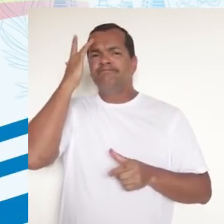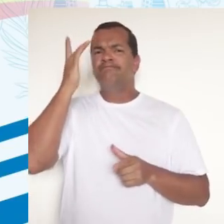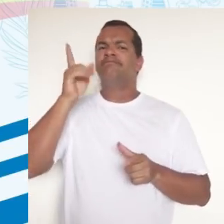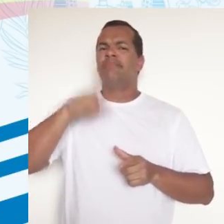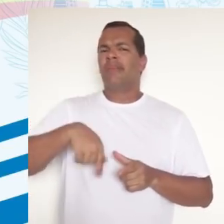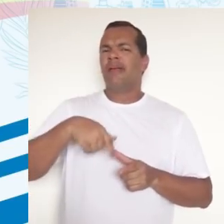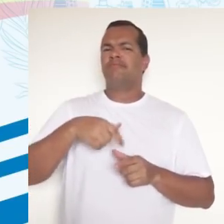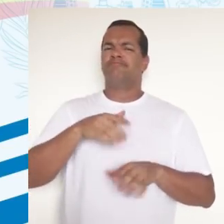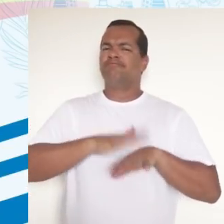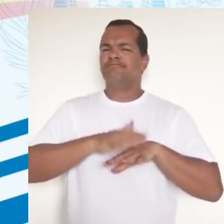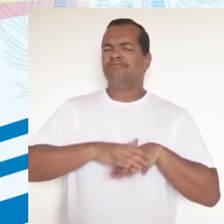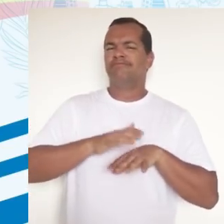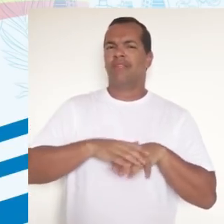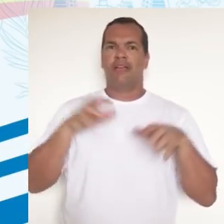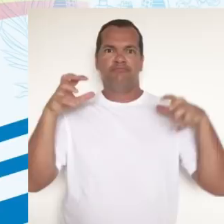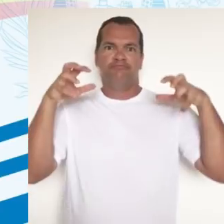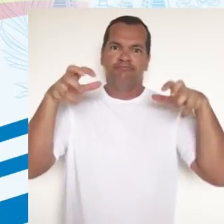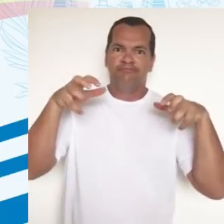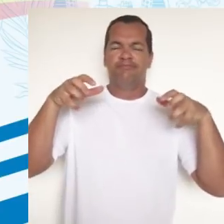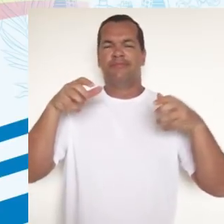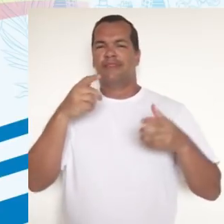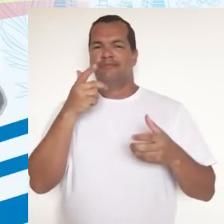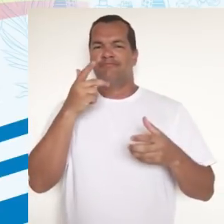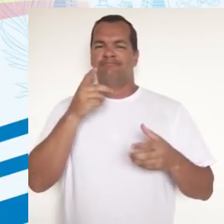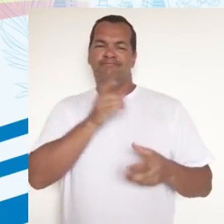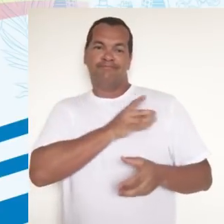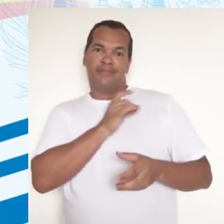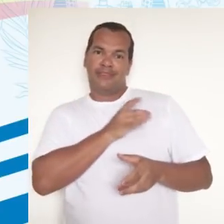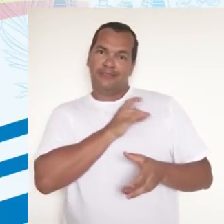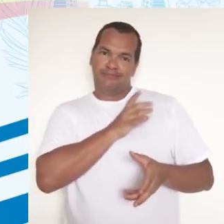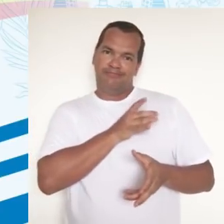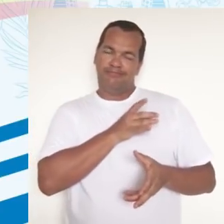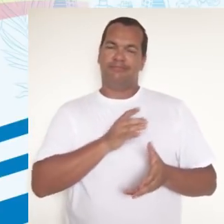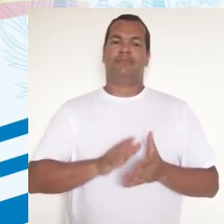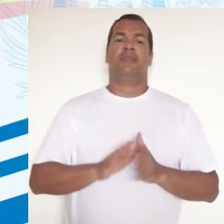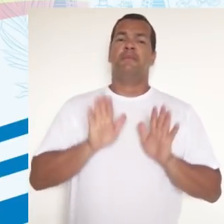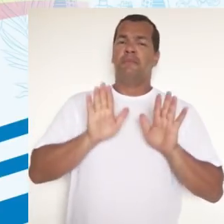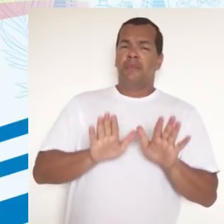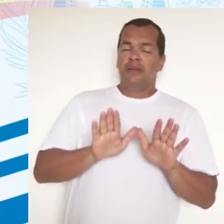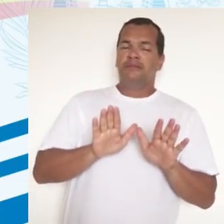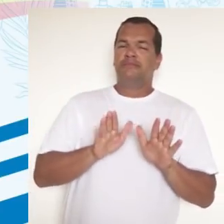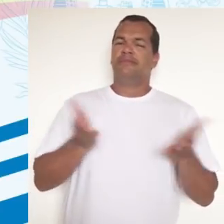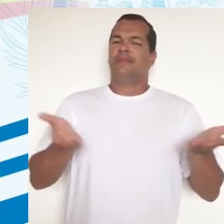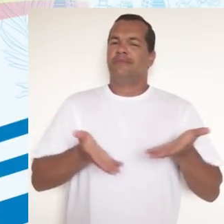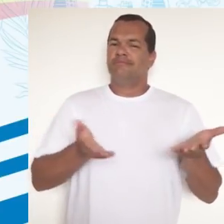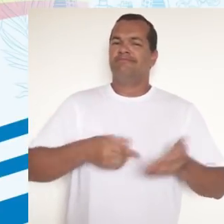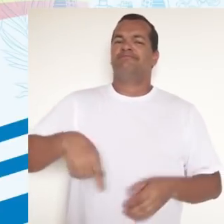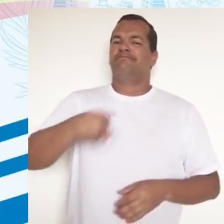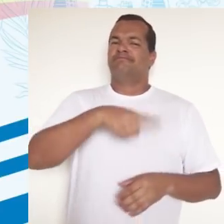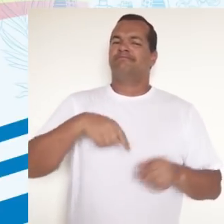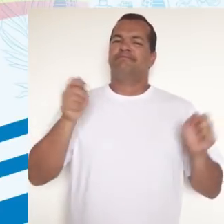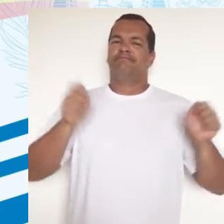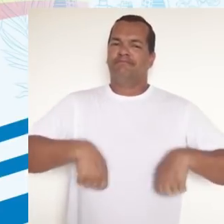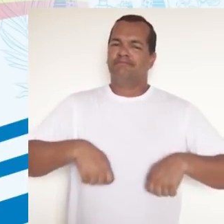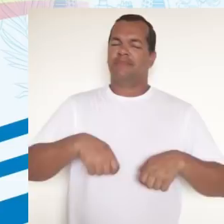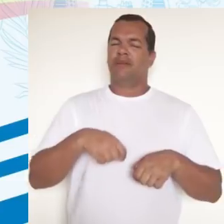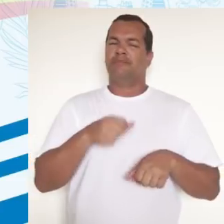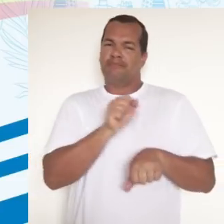tida como bicho-papão, como uma matéria, uma disciplina temível, mas eu gostaria que você